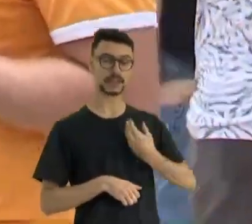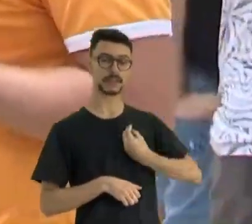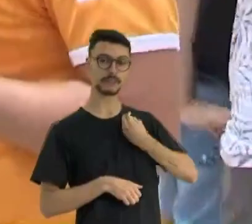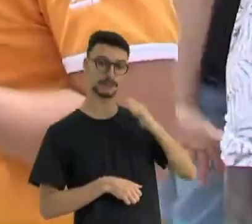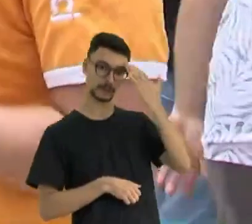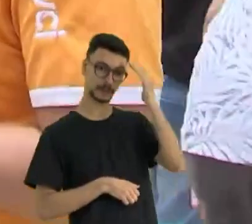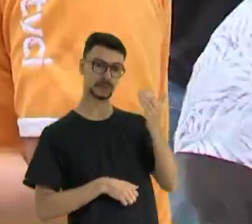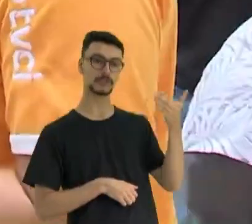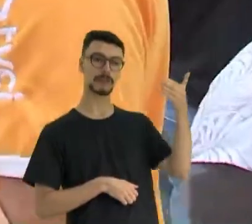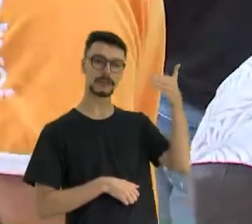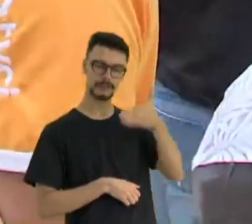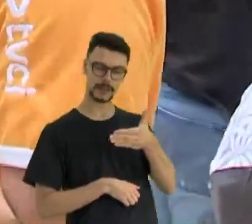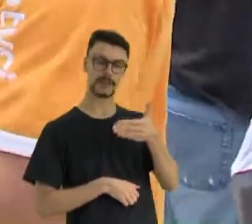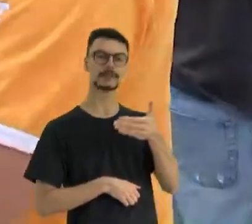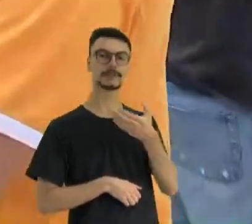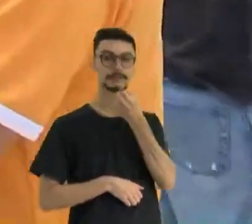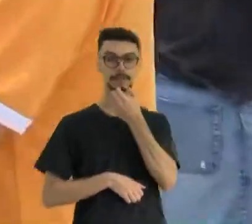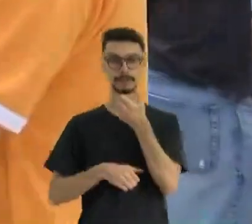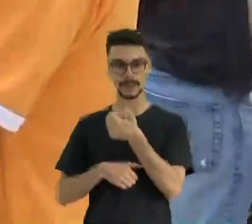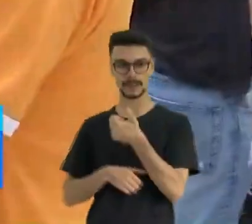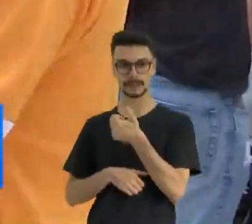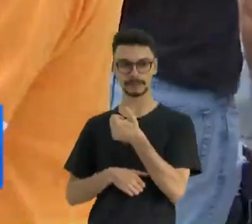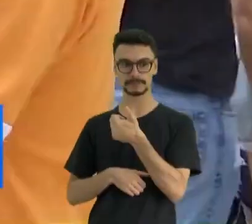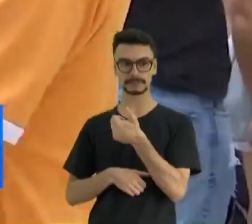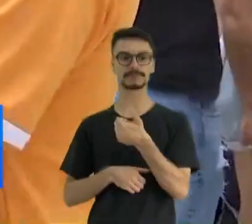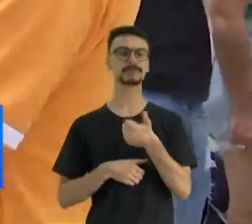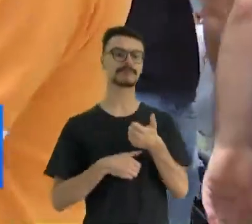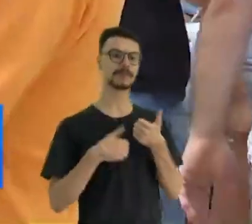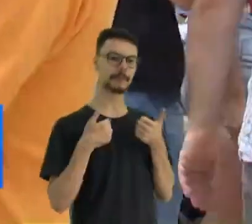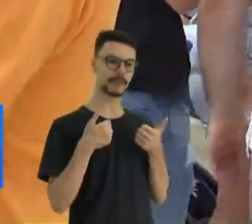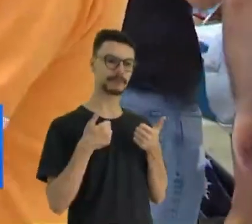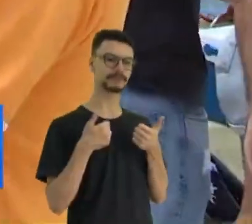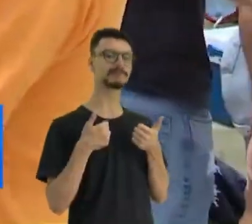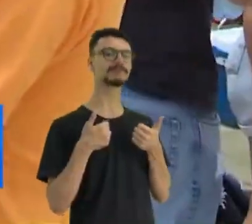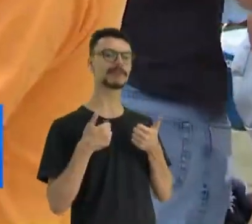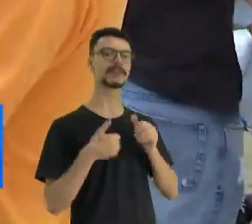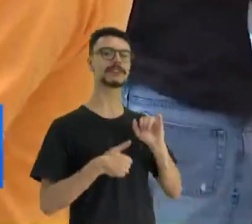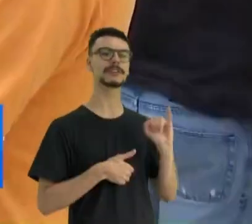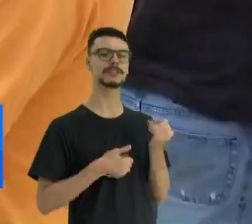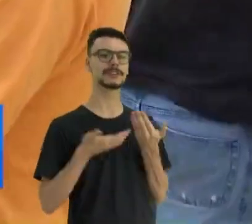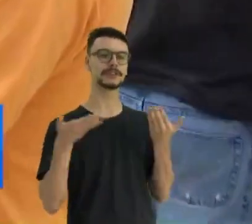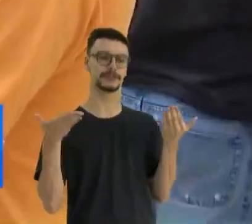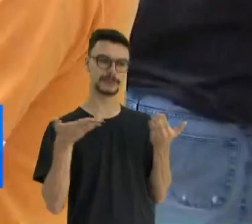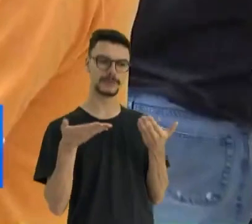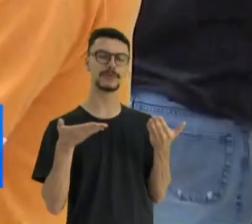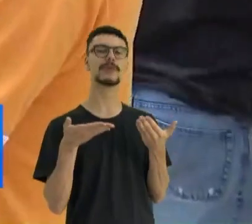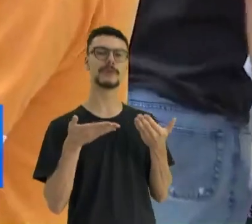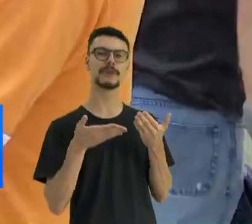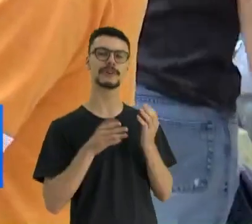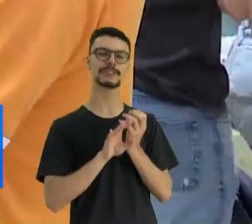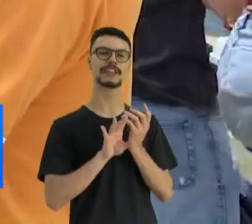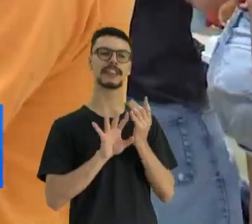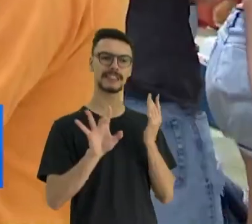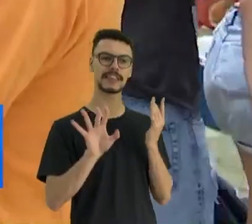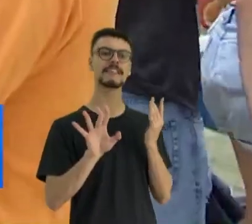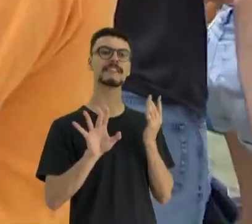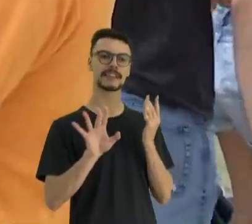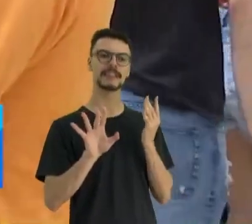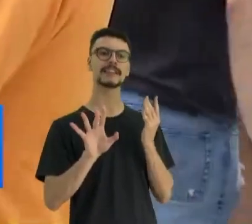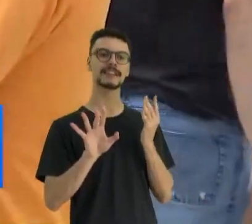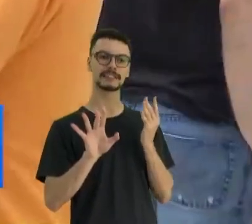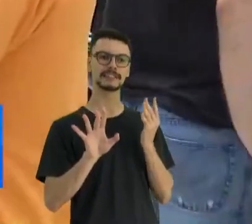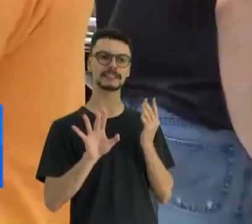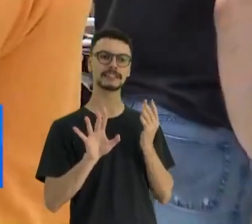Ela vai falar com a gente. Tudo bem, Luana? Bem, tô bem. Tô me divertindo aqui na fila, tentando, né,